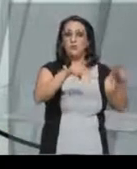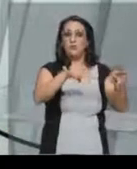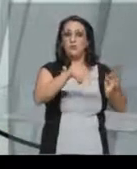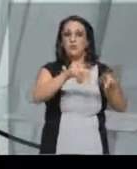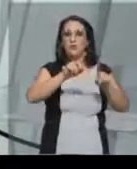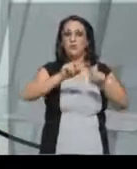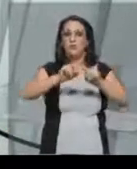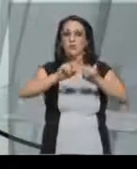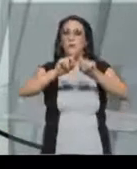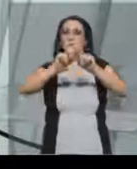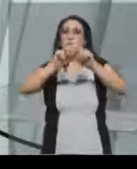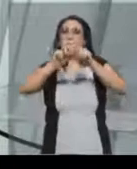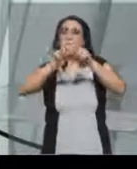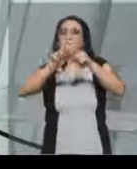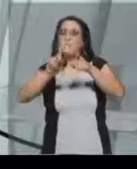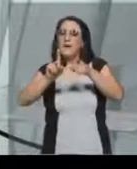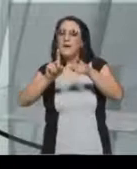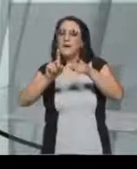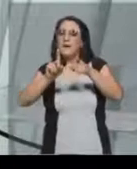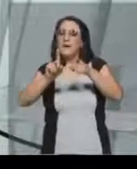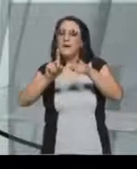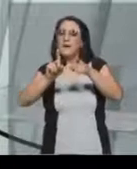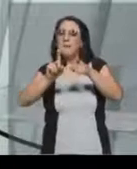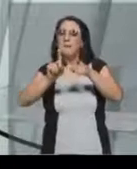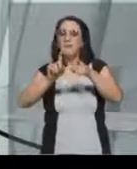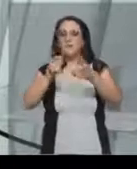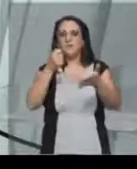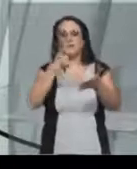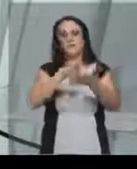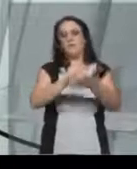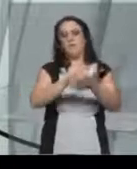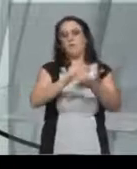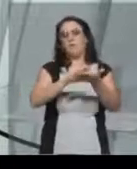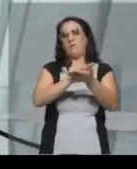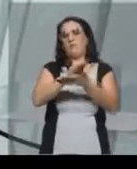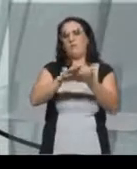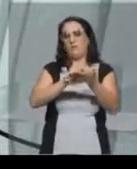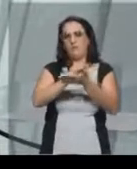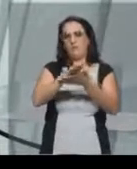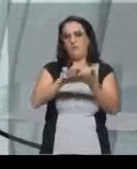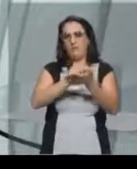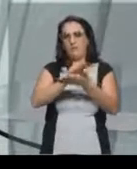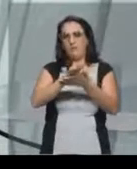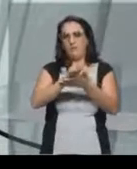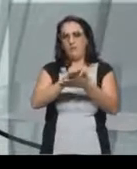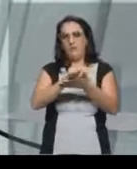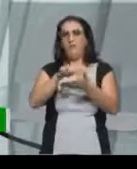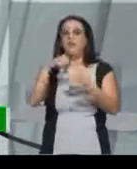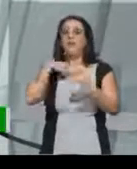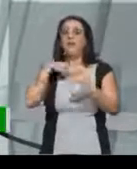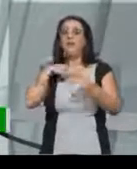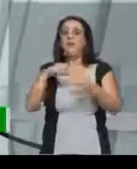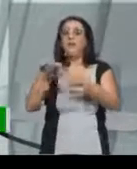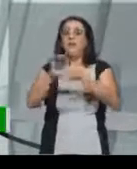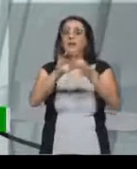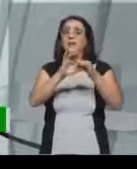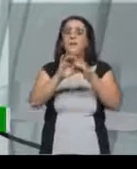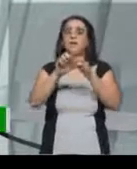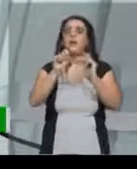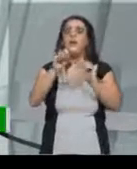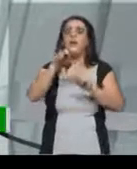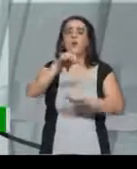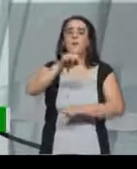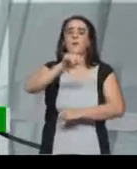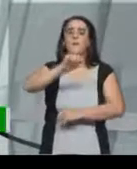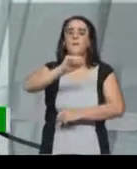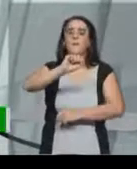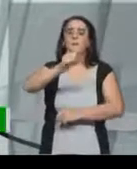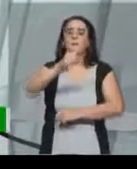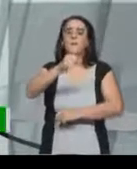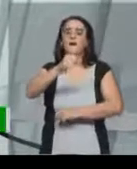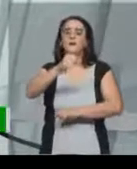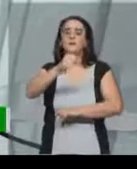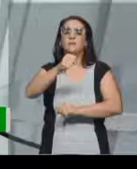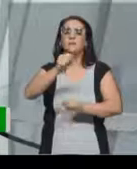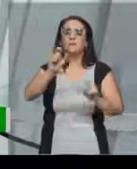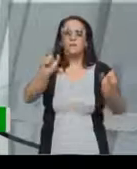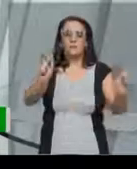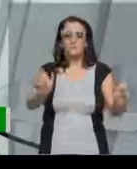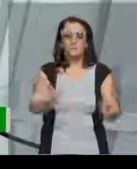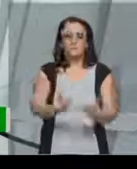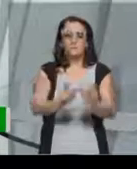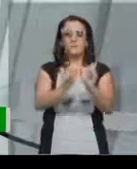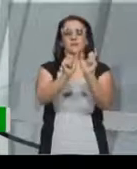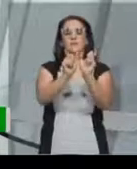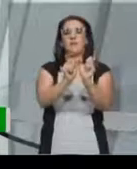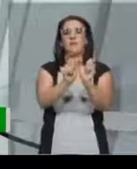conjunção, tá ligando fui ao shopping, não comprei nada. O mais me dá uma ideia de oposição,